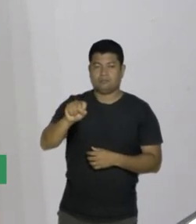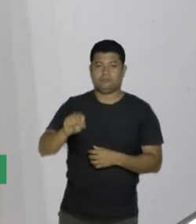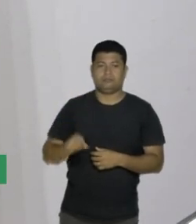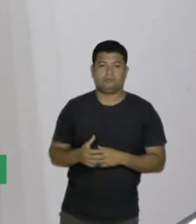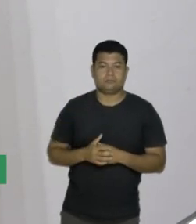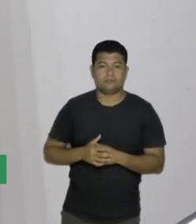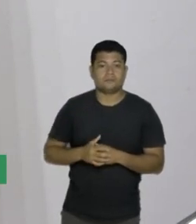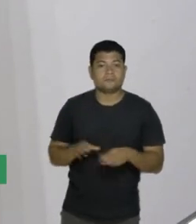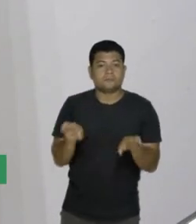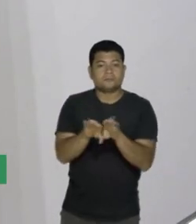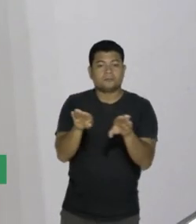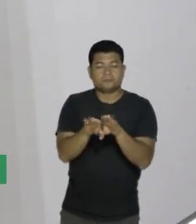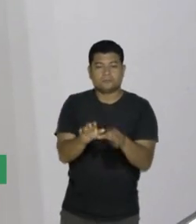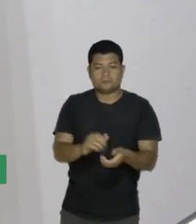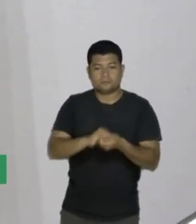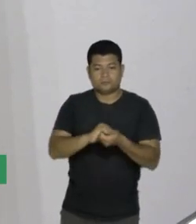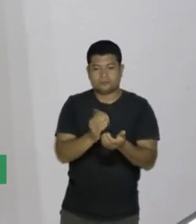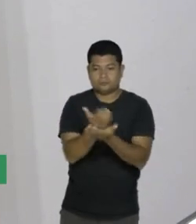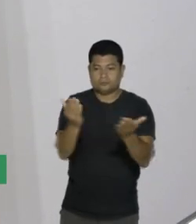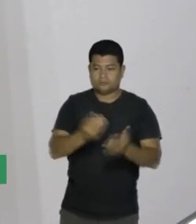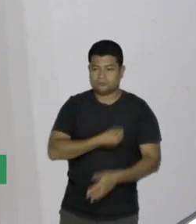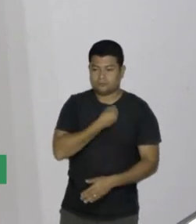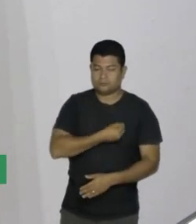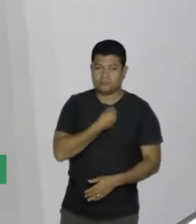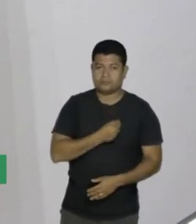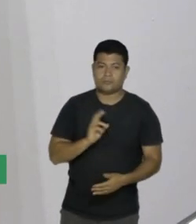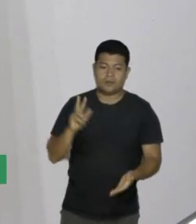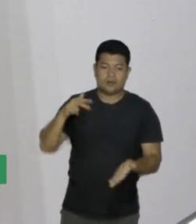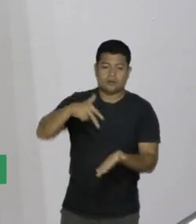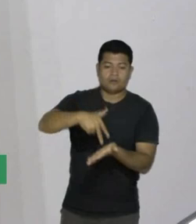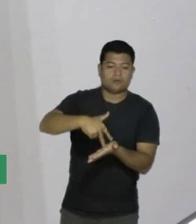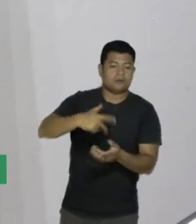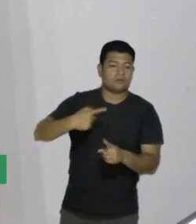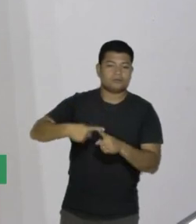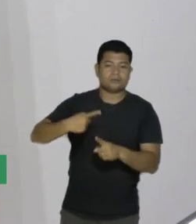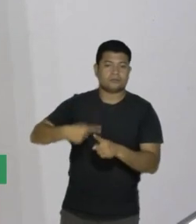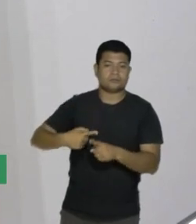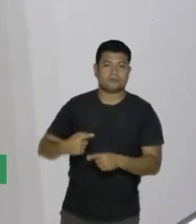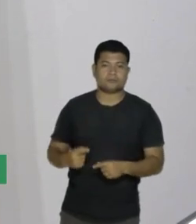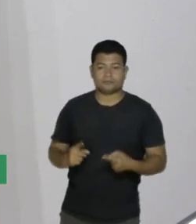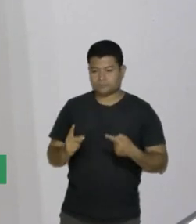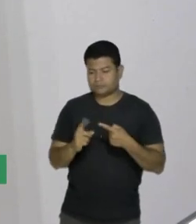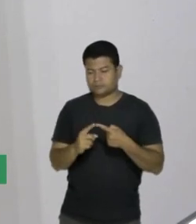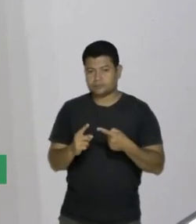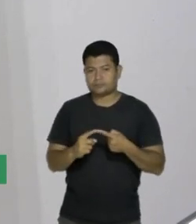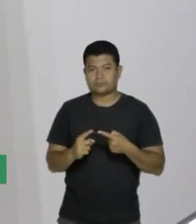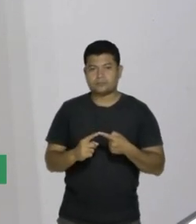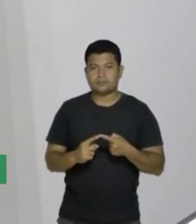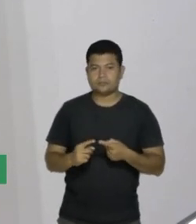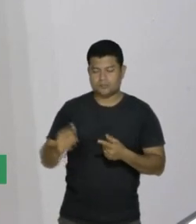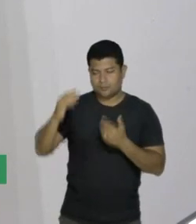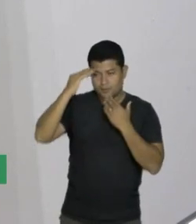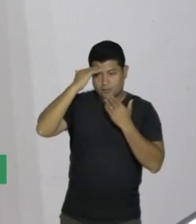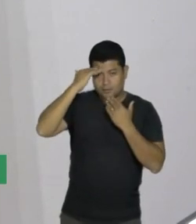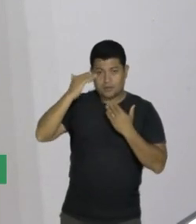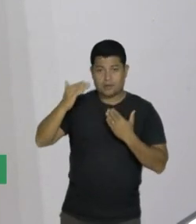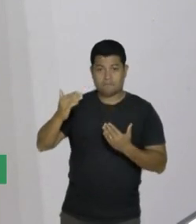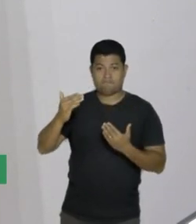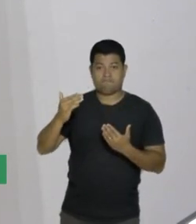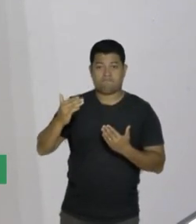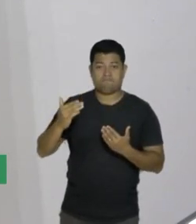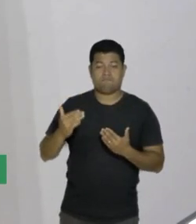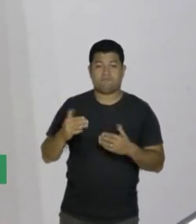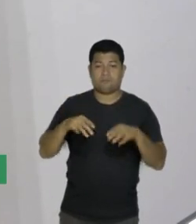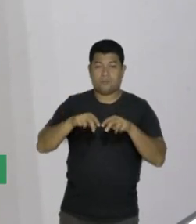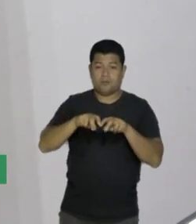fazem presente também que me vem a Tribuna Presidente é primeiramente agradecer a